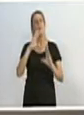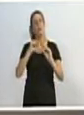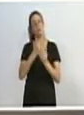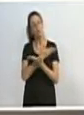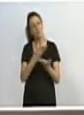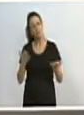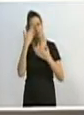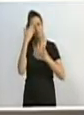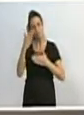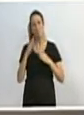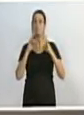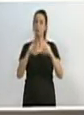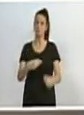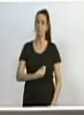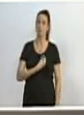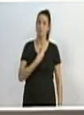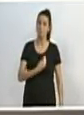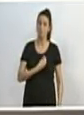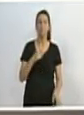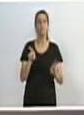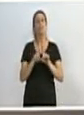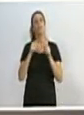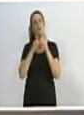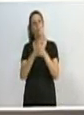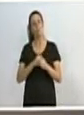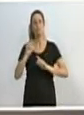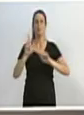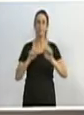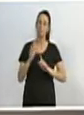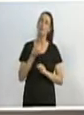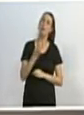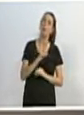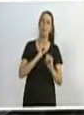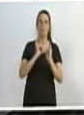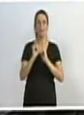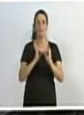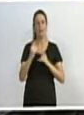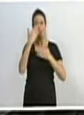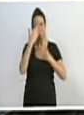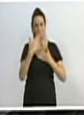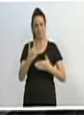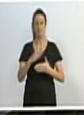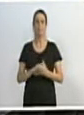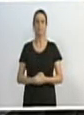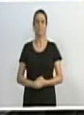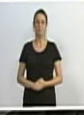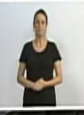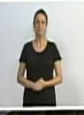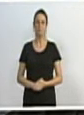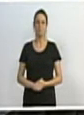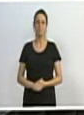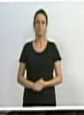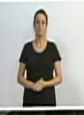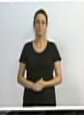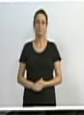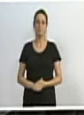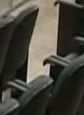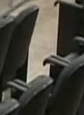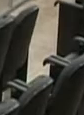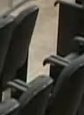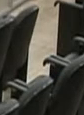Executivo, mas, de qualquer forma, acho que devemos fazer isso através da tramitação normal da emenda e de possível negociação futura com o Executivo